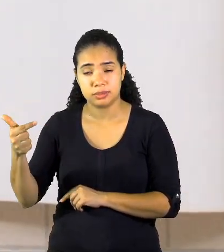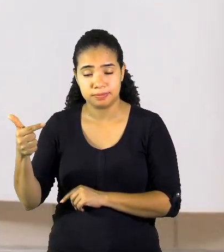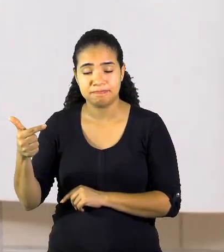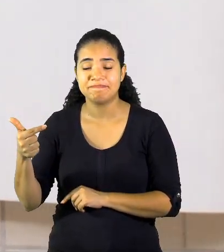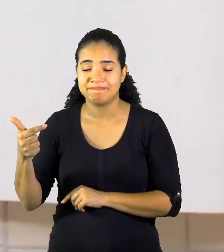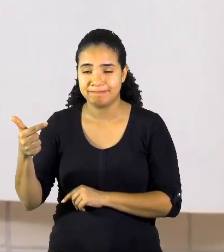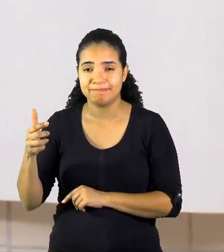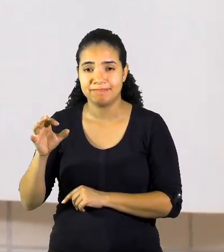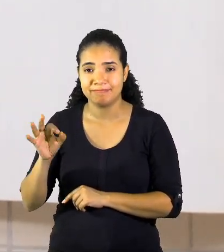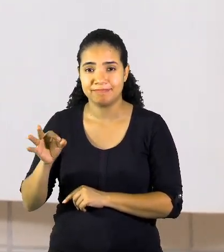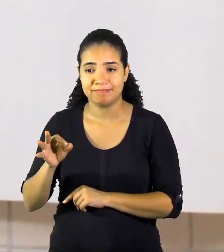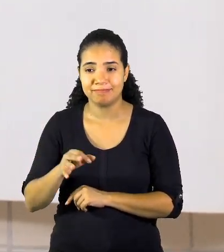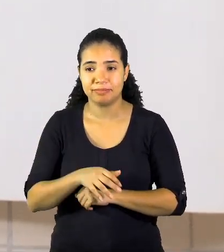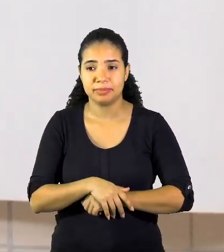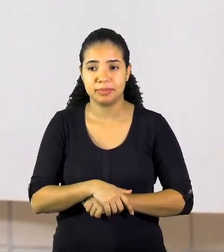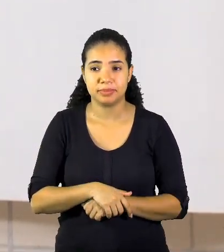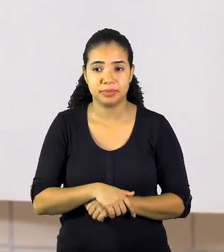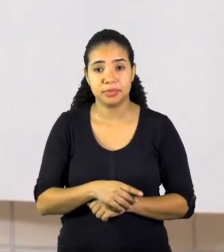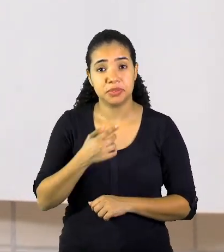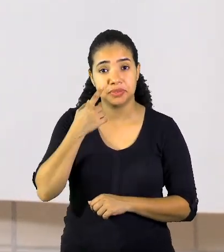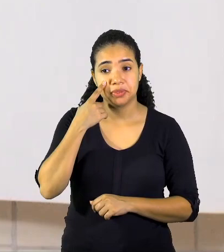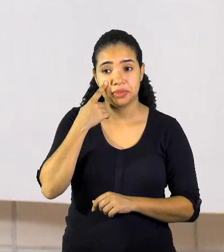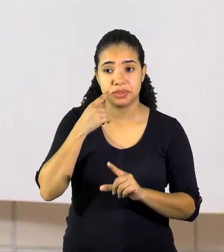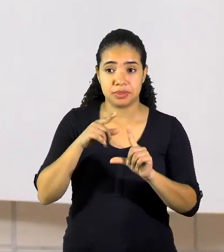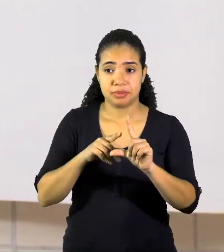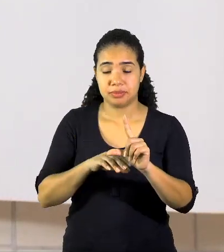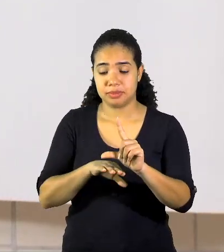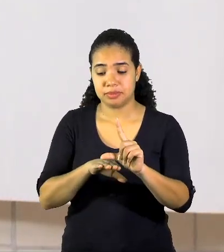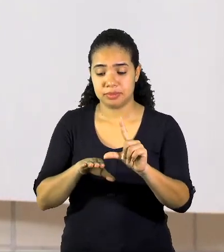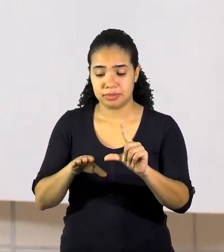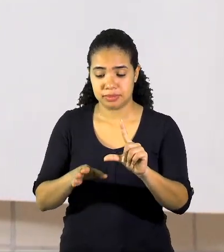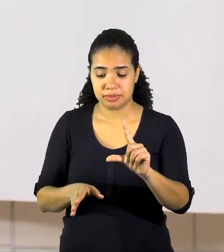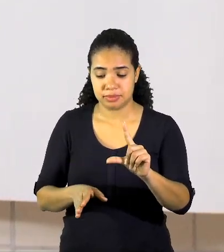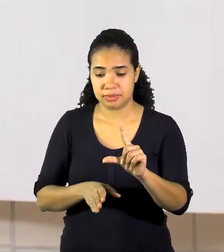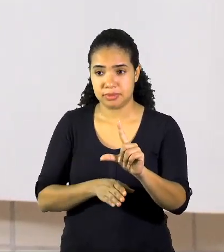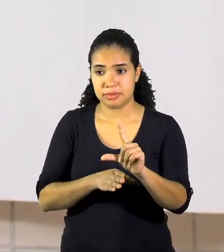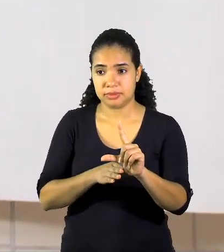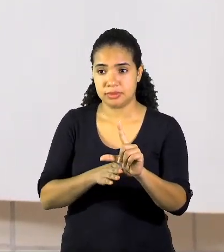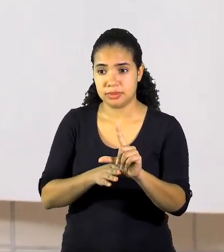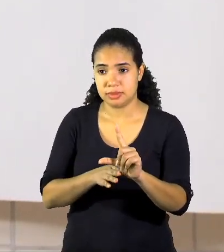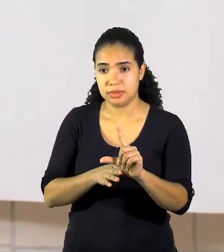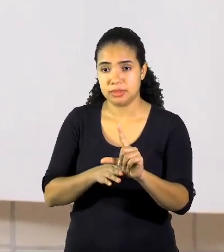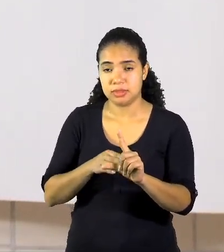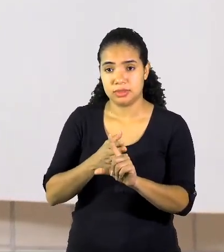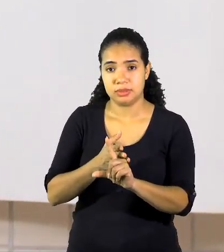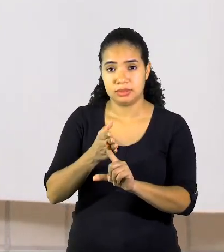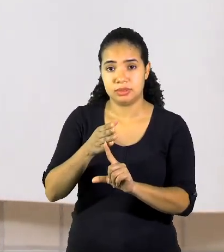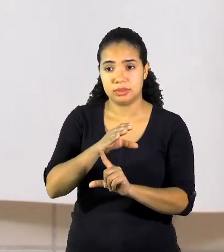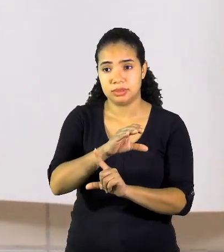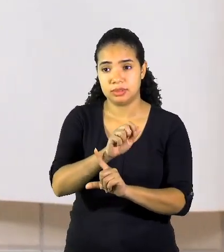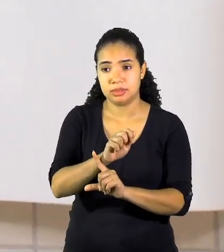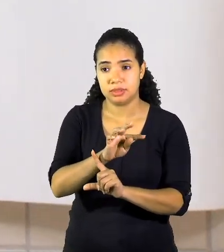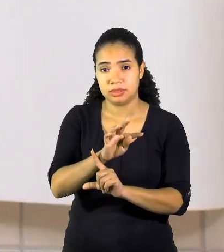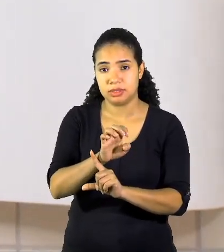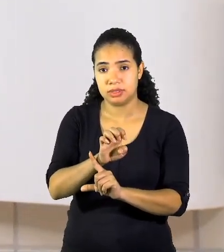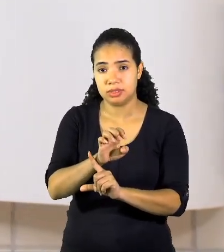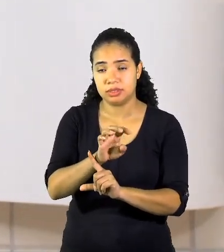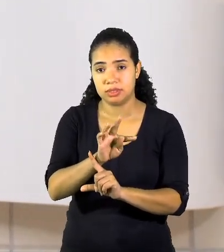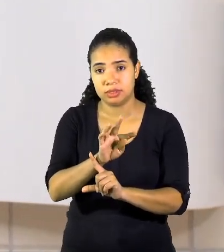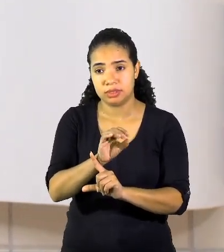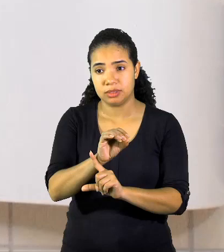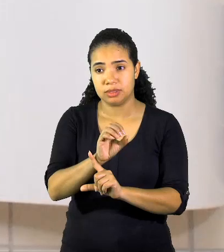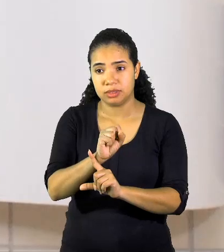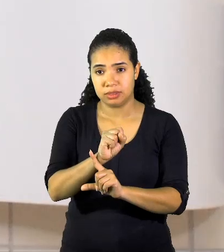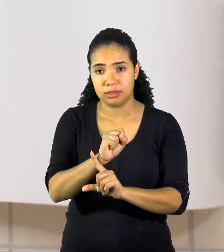ao quadrado. Vamos chamar esse nosso quadrado aqui formado por esse cateto, que cada um de seus